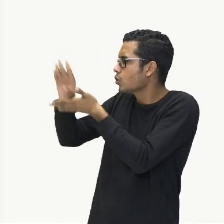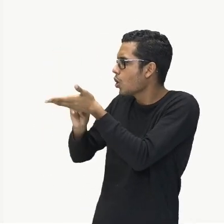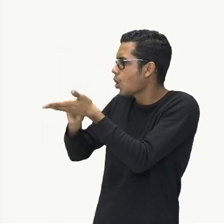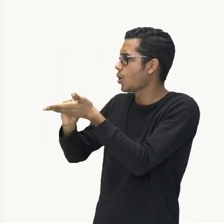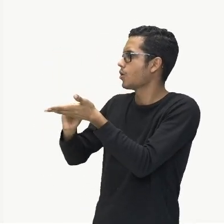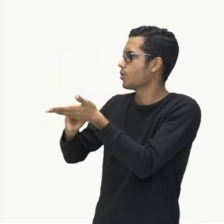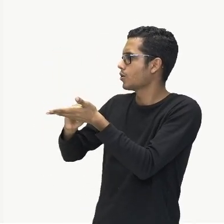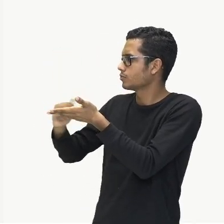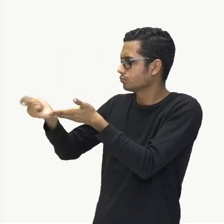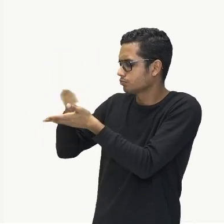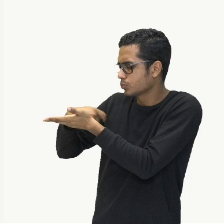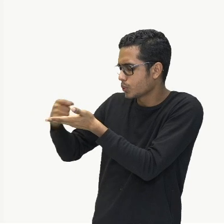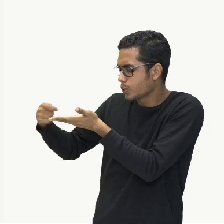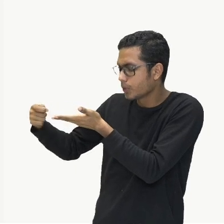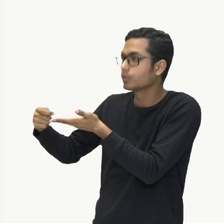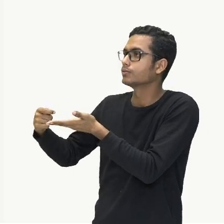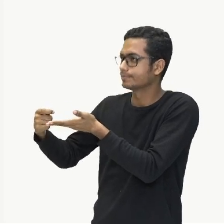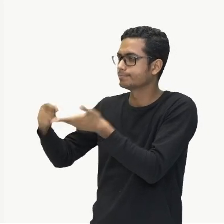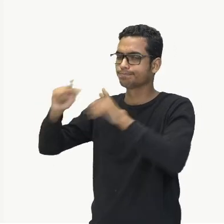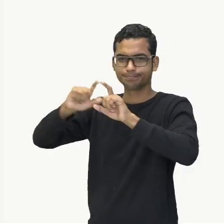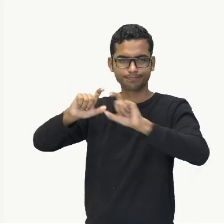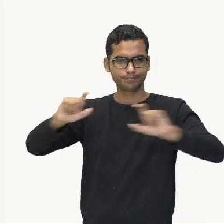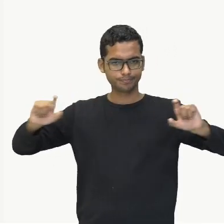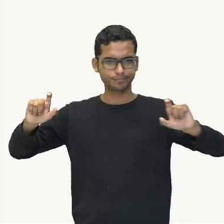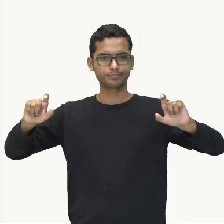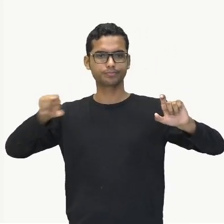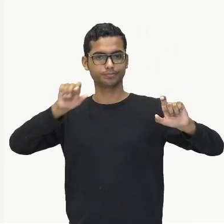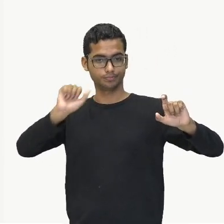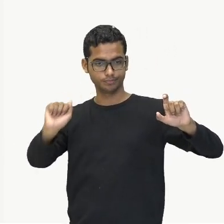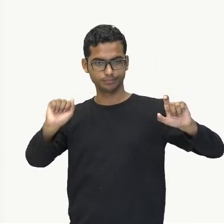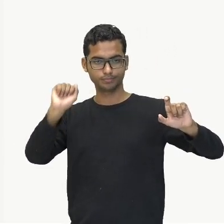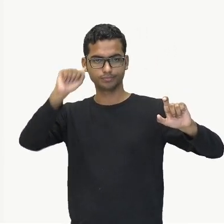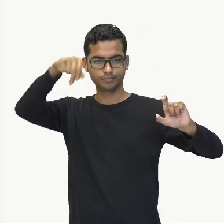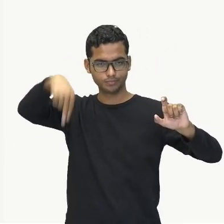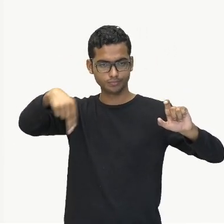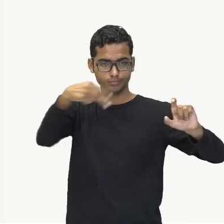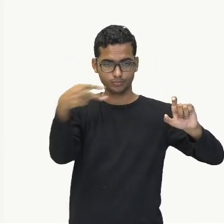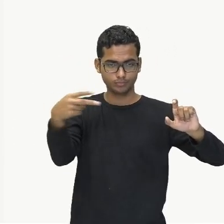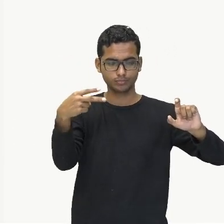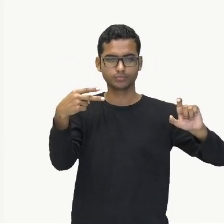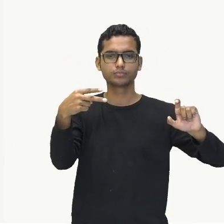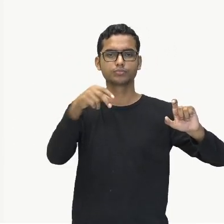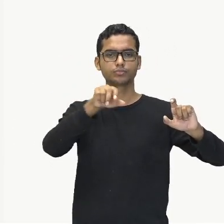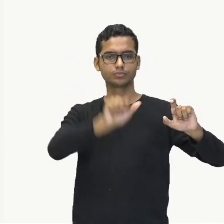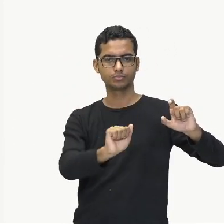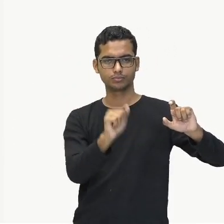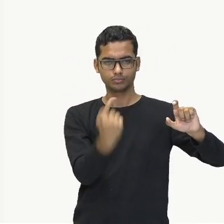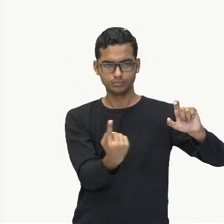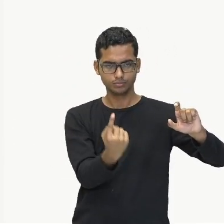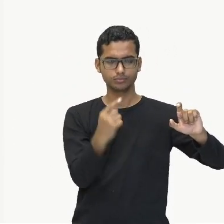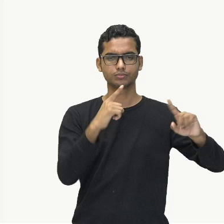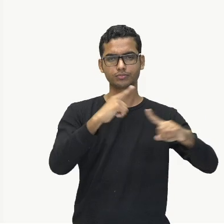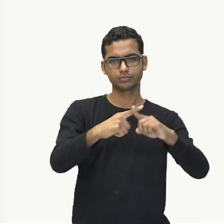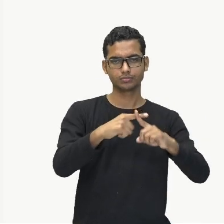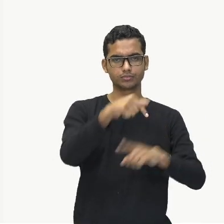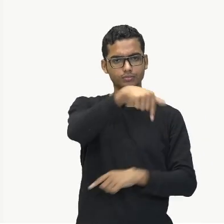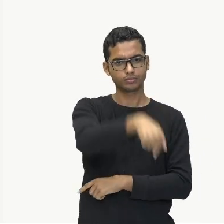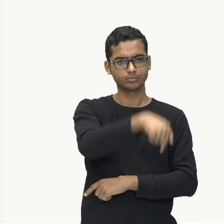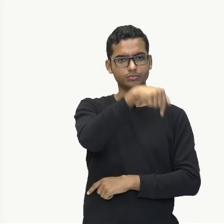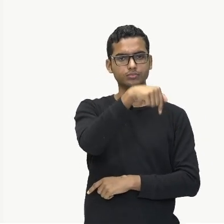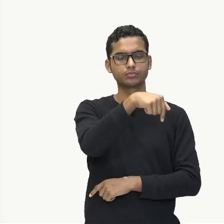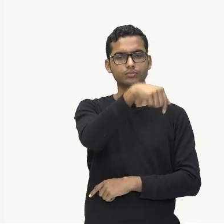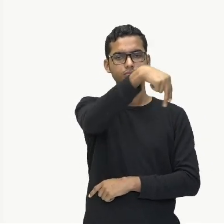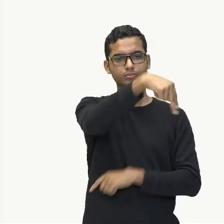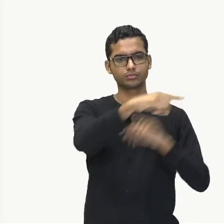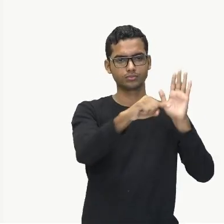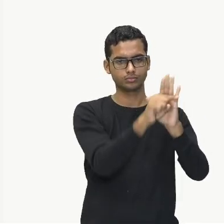do termo geral da PG. Então, para interpolar meios geométricos, também é necessário conhecer o valor da razão,